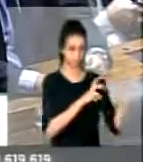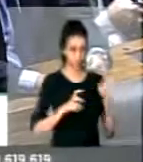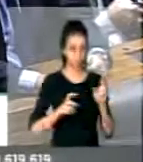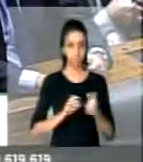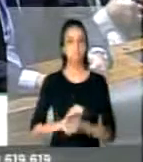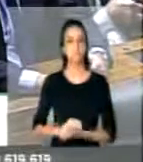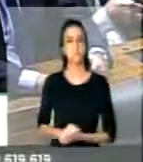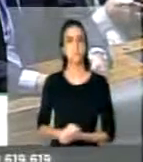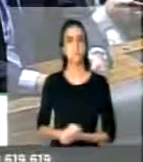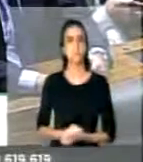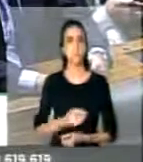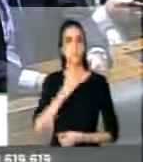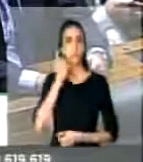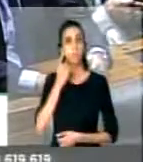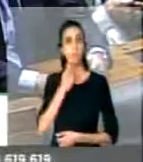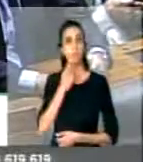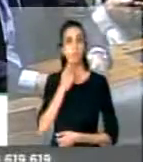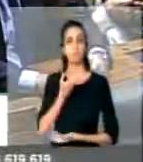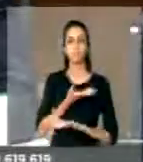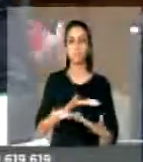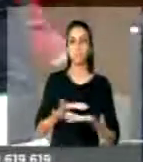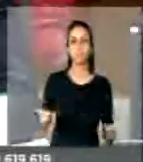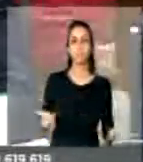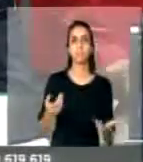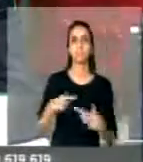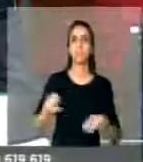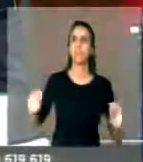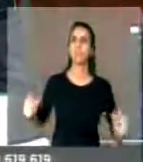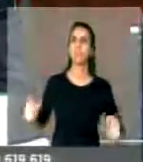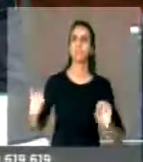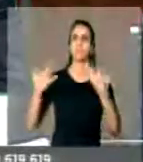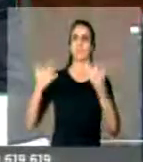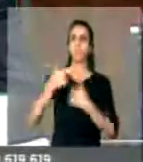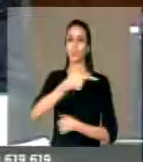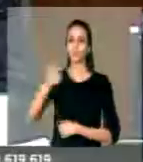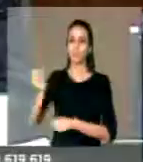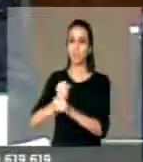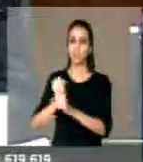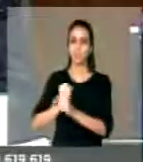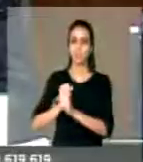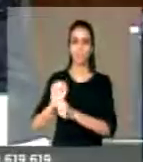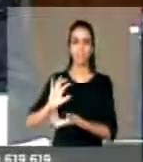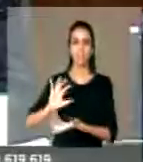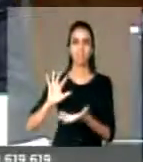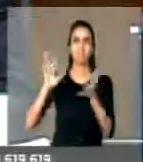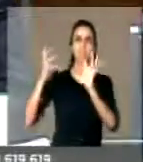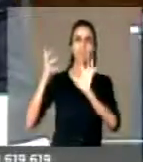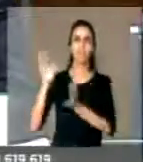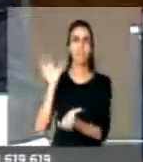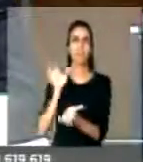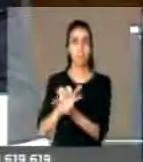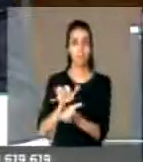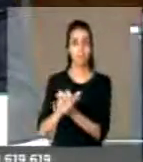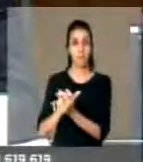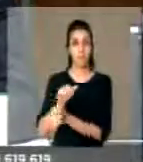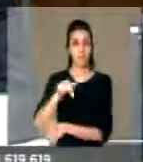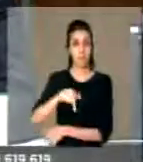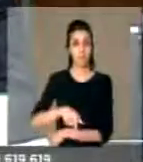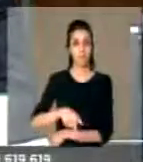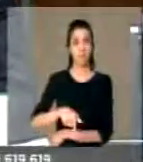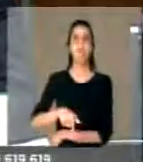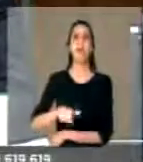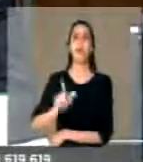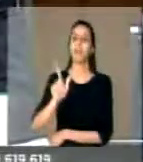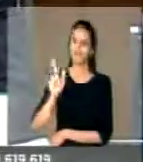Senhoras e senhores deputados, celebrar o bicentenário da Revolução Pernambucana é para esta Casa um dever